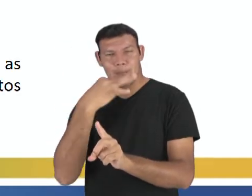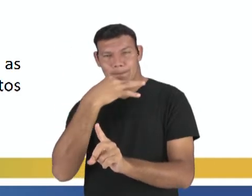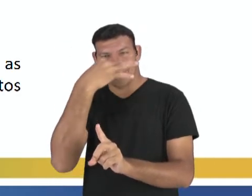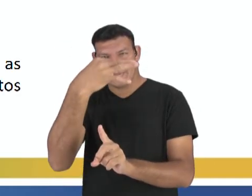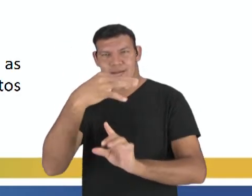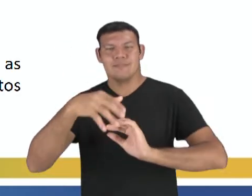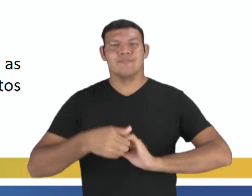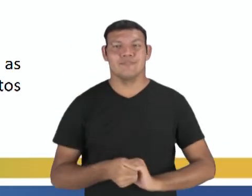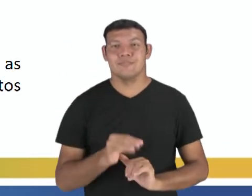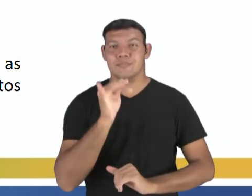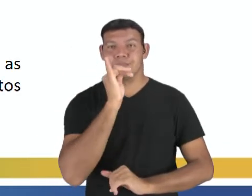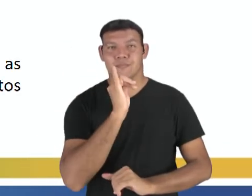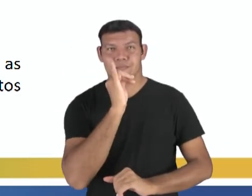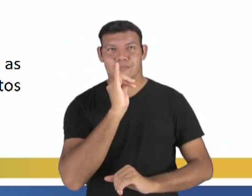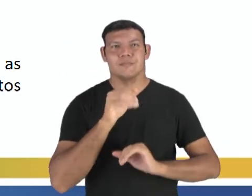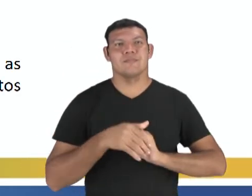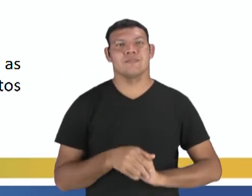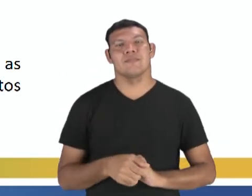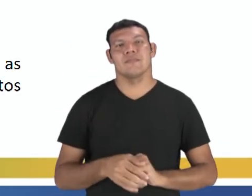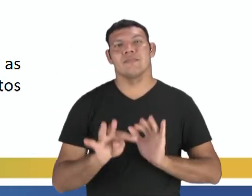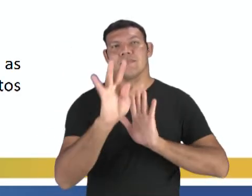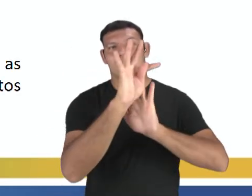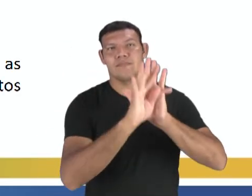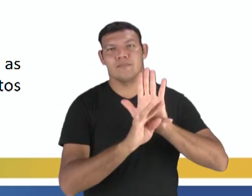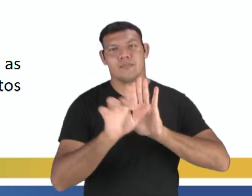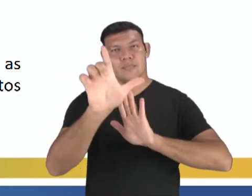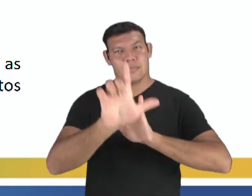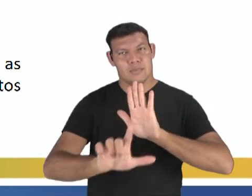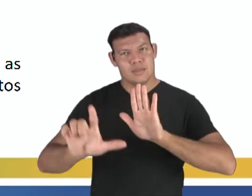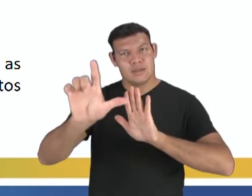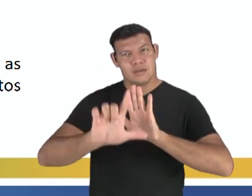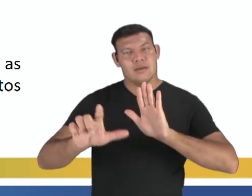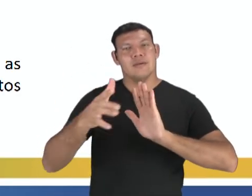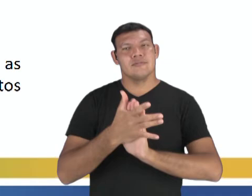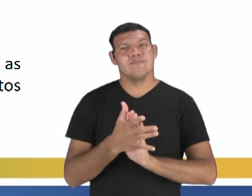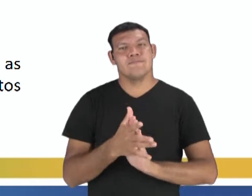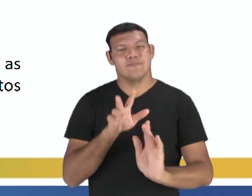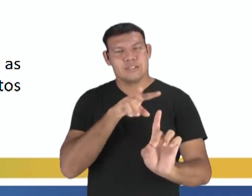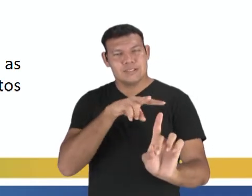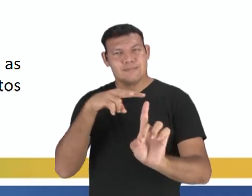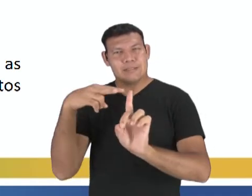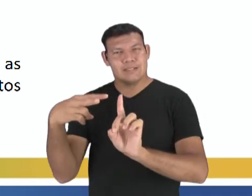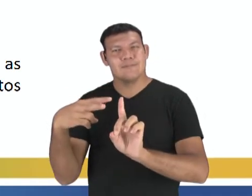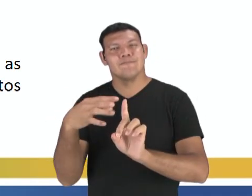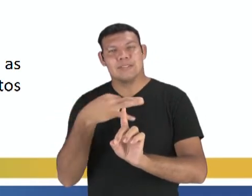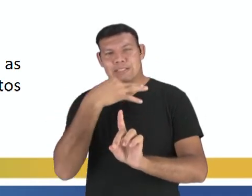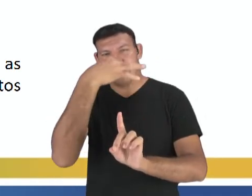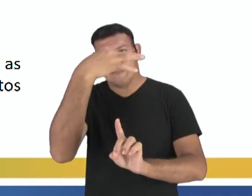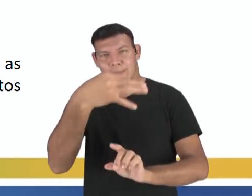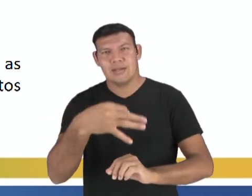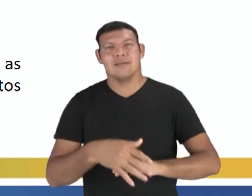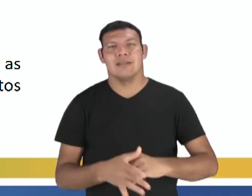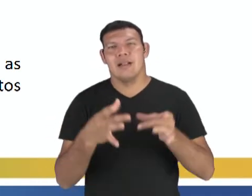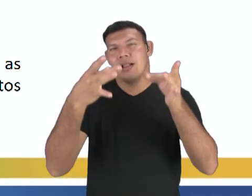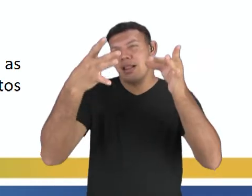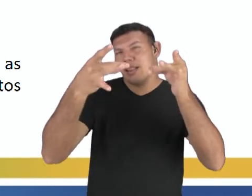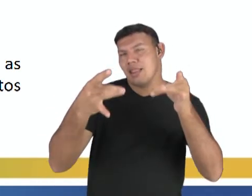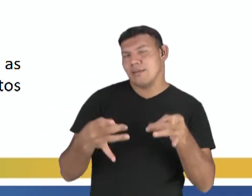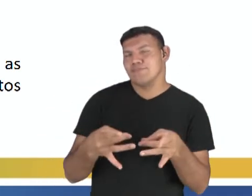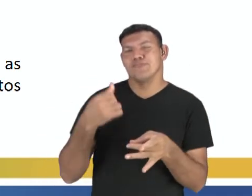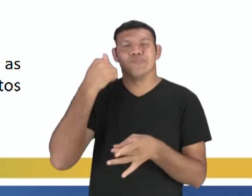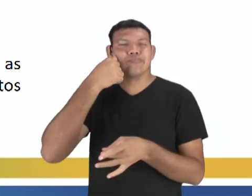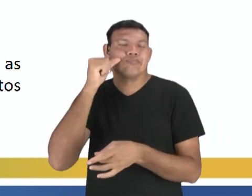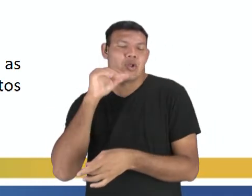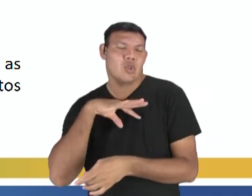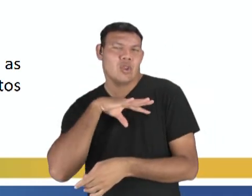opinião. Exemplo, são nos textos literários repletos de impressões de autores, quando ele descreve lá a mulher amada